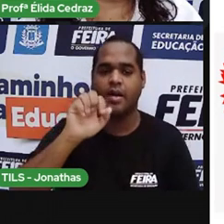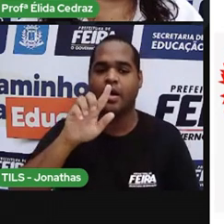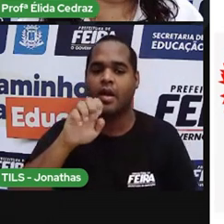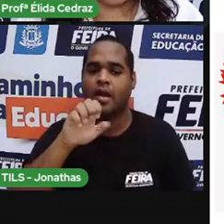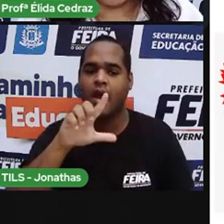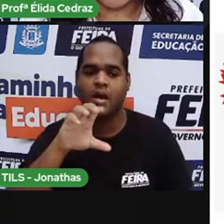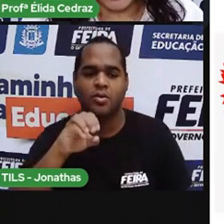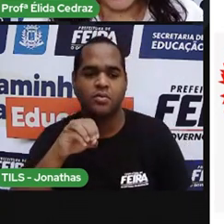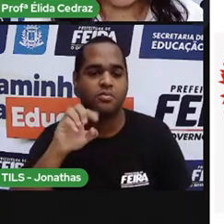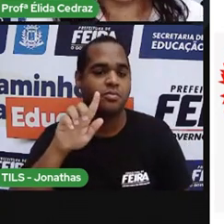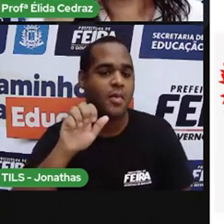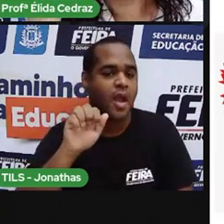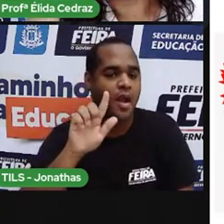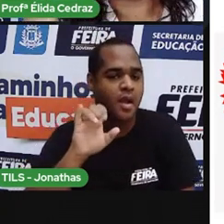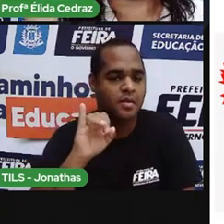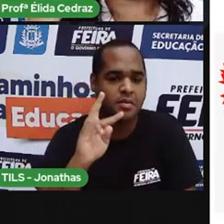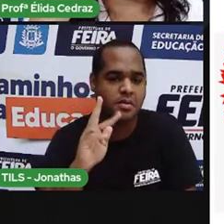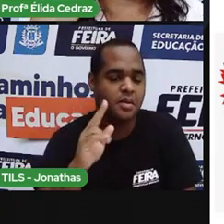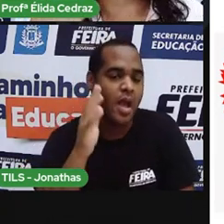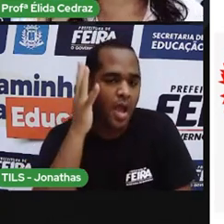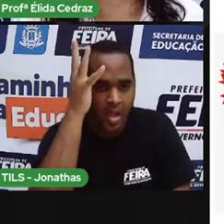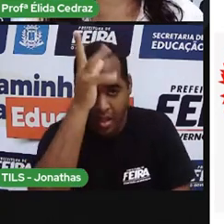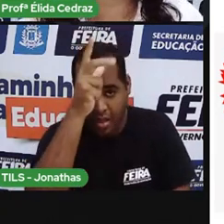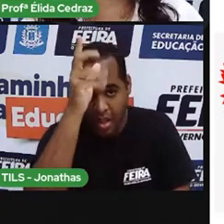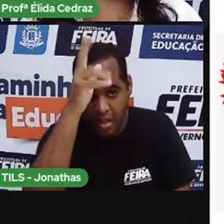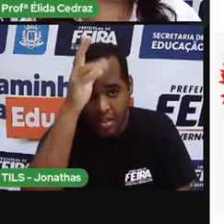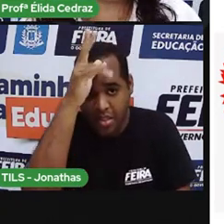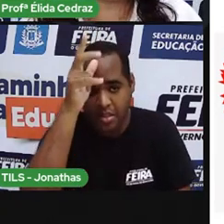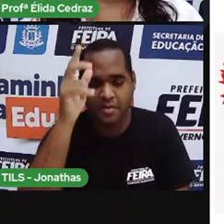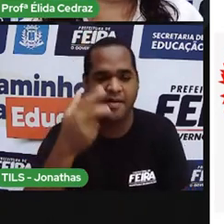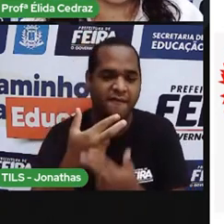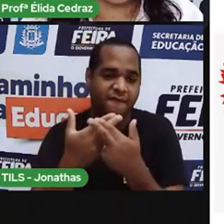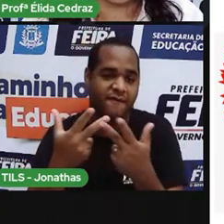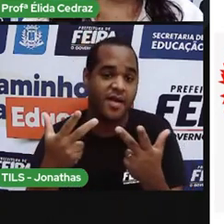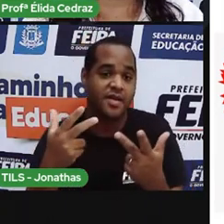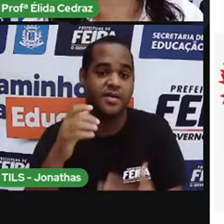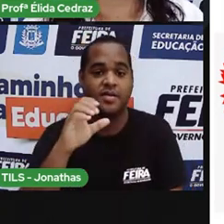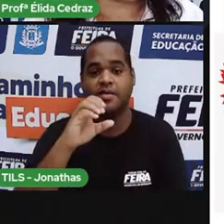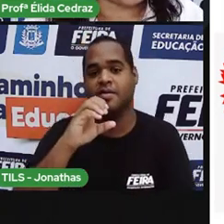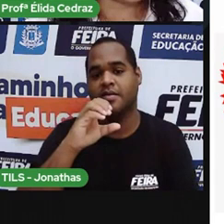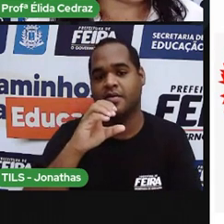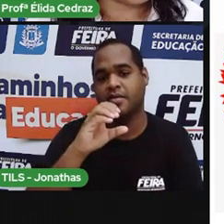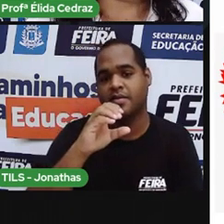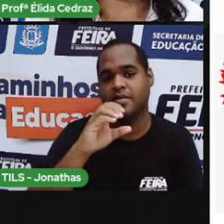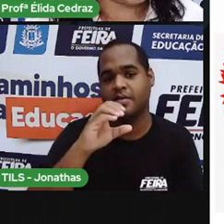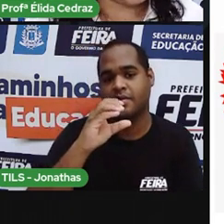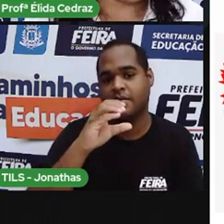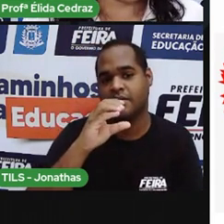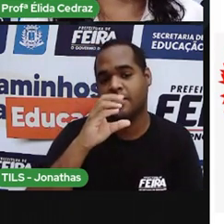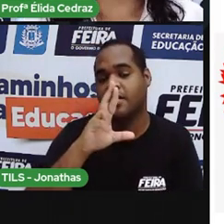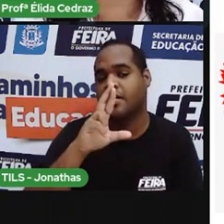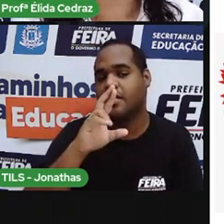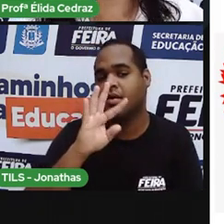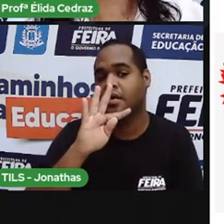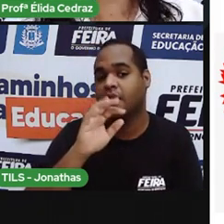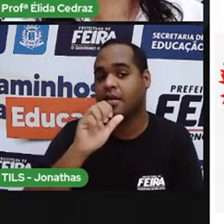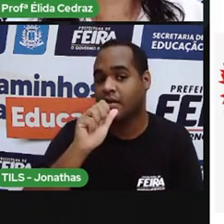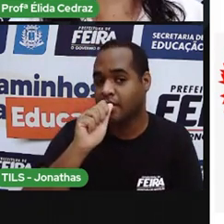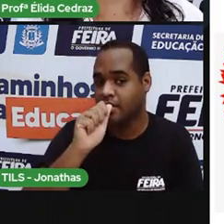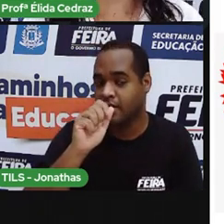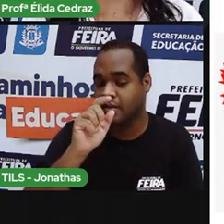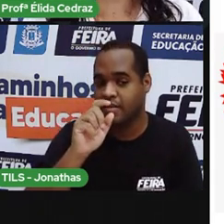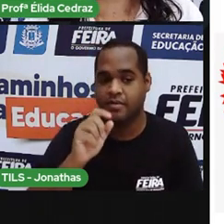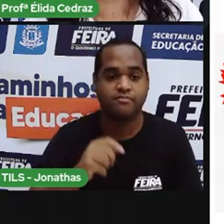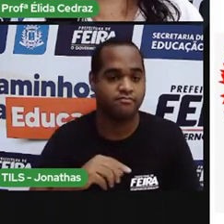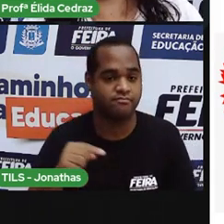do peru, certo? Não é capaz de perder o nome cristã. É errado, não. É crista da galinha mesmo.